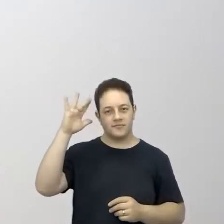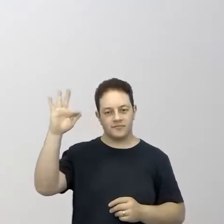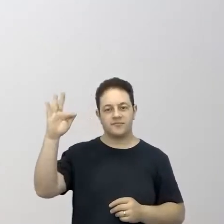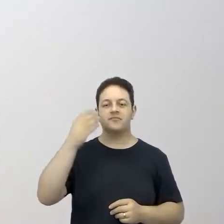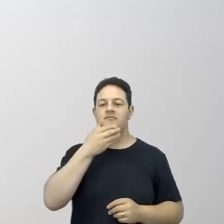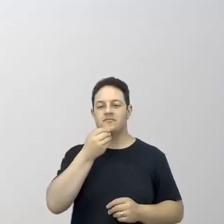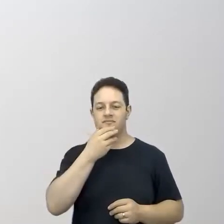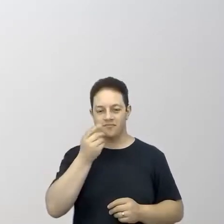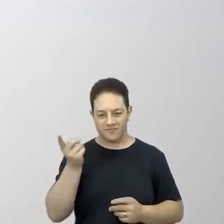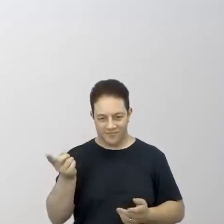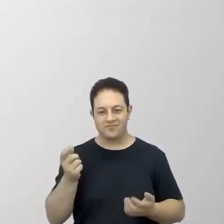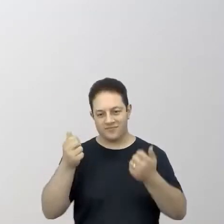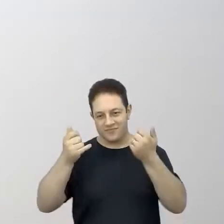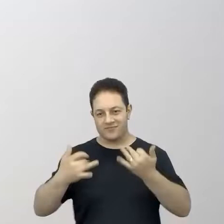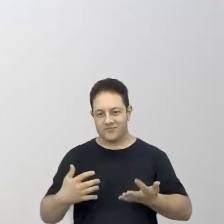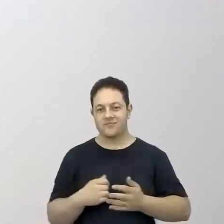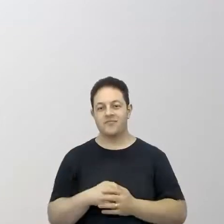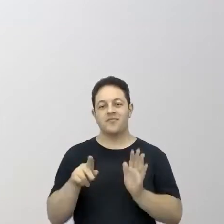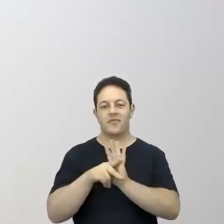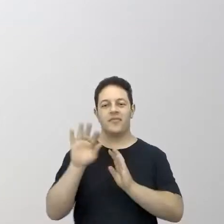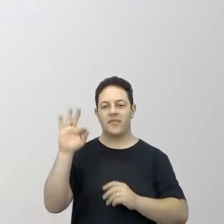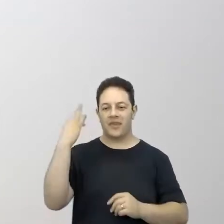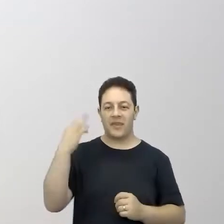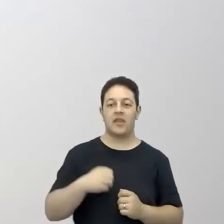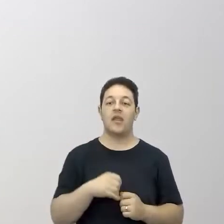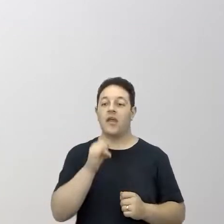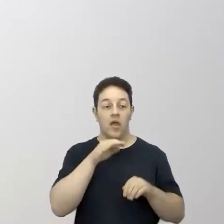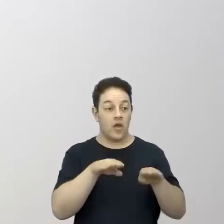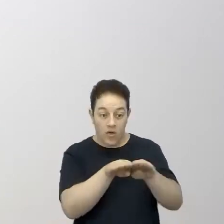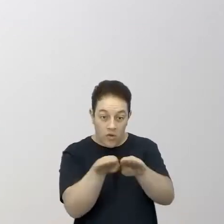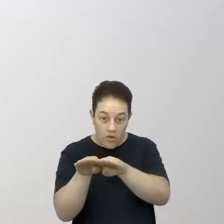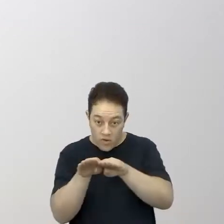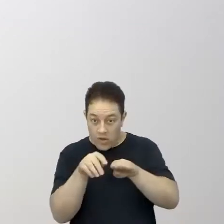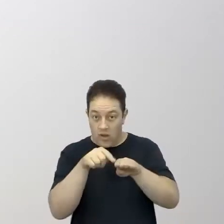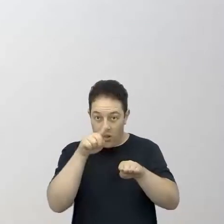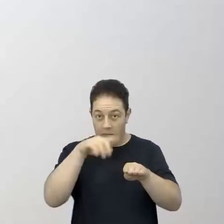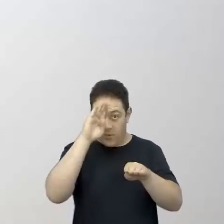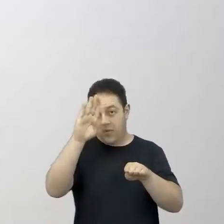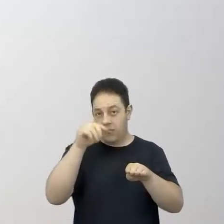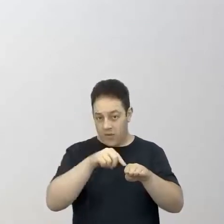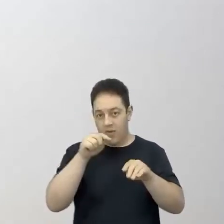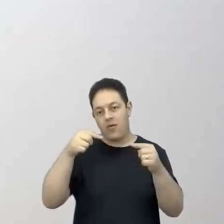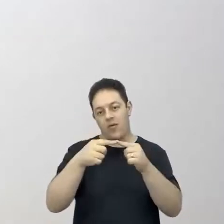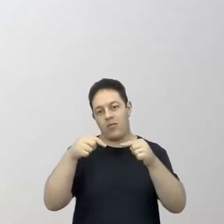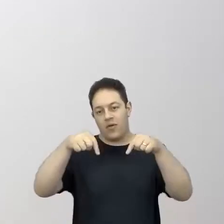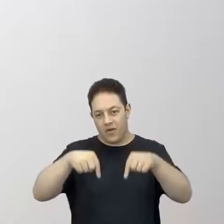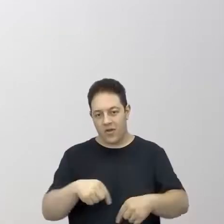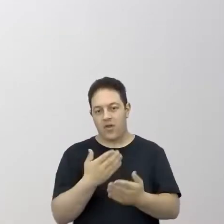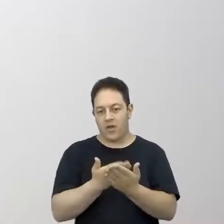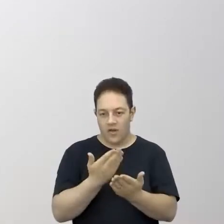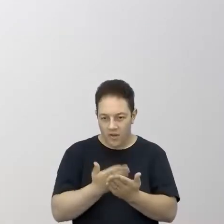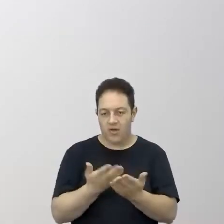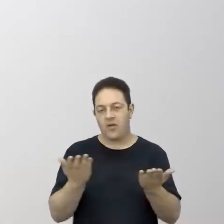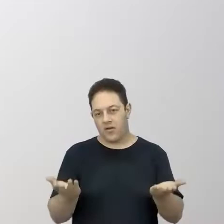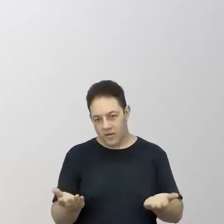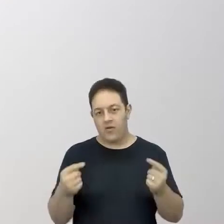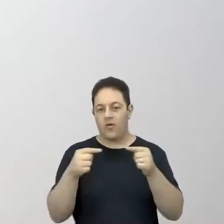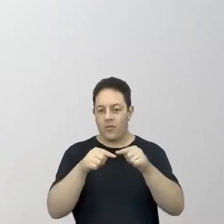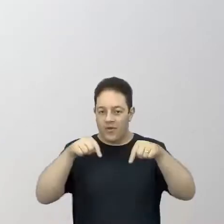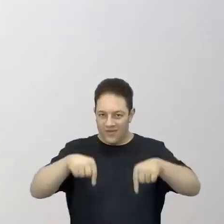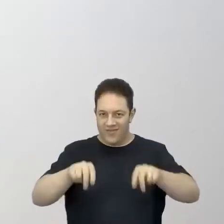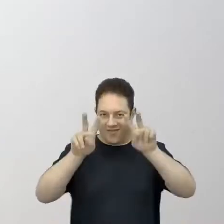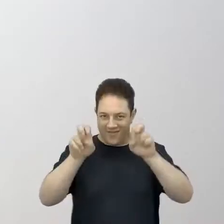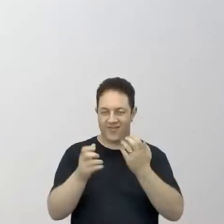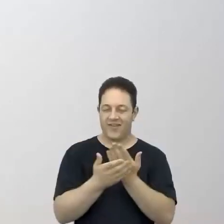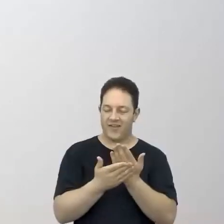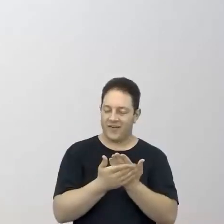Rancière. Então, se há a igualdade como princípio, que é o princípio da aula, que é o pressuposto dessa aula,